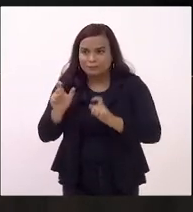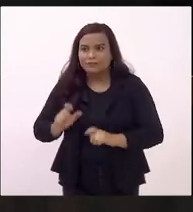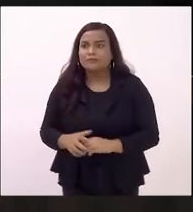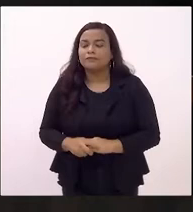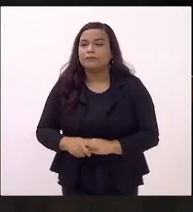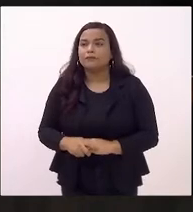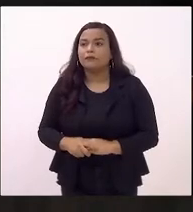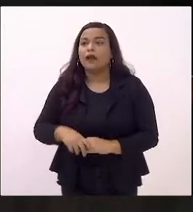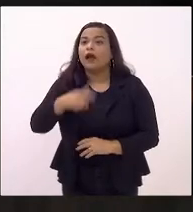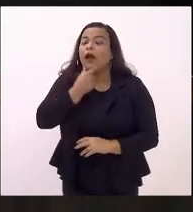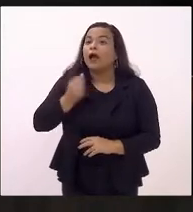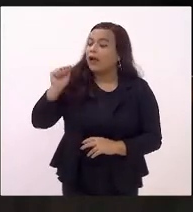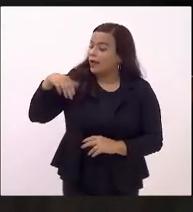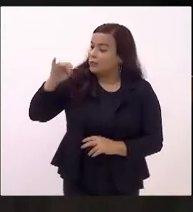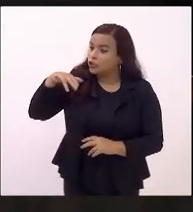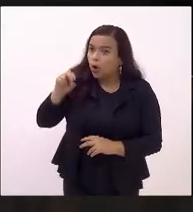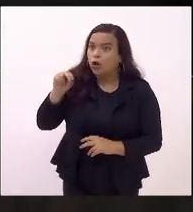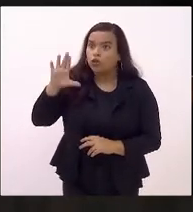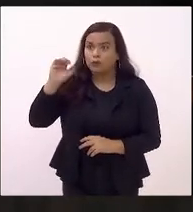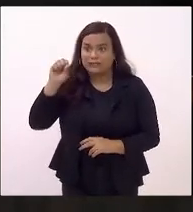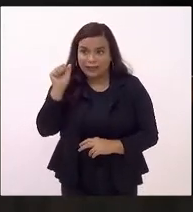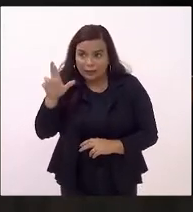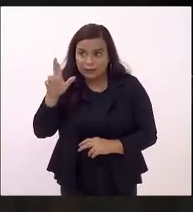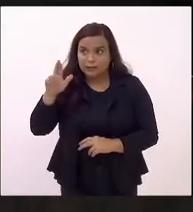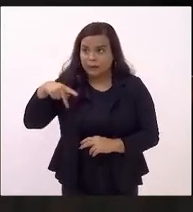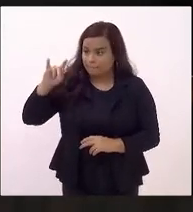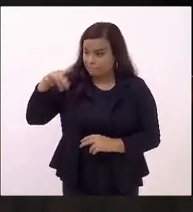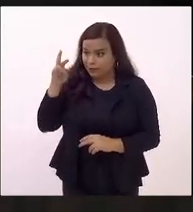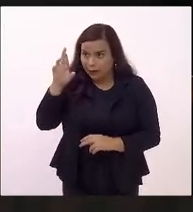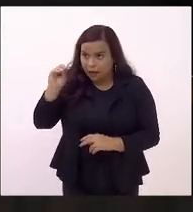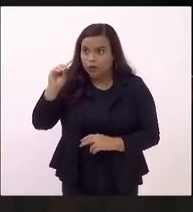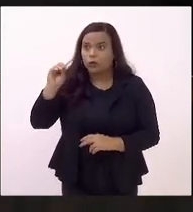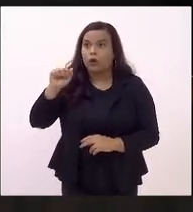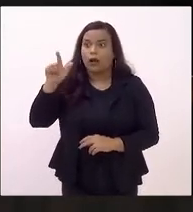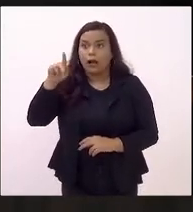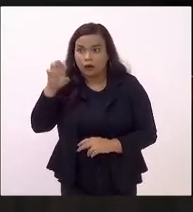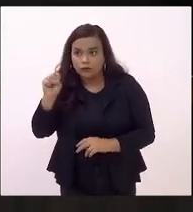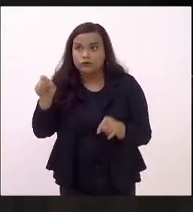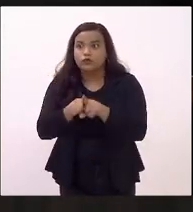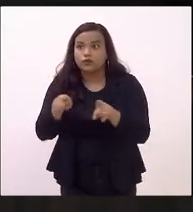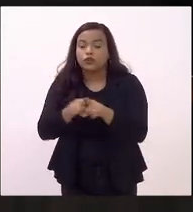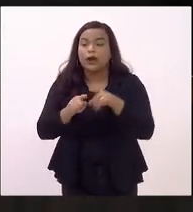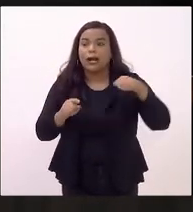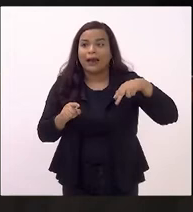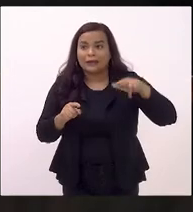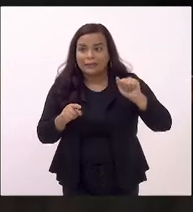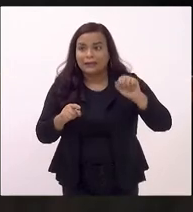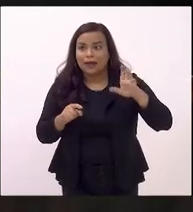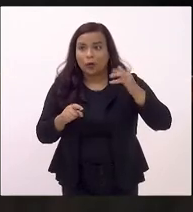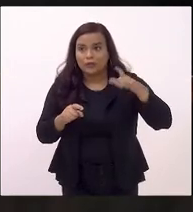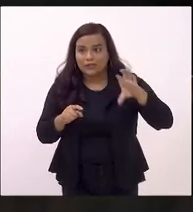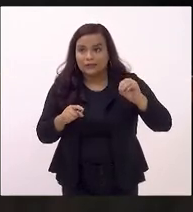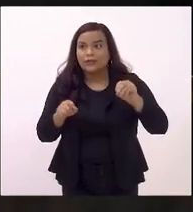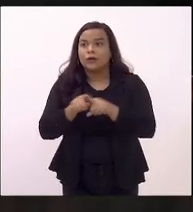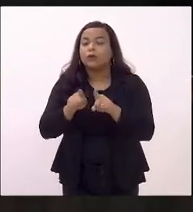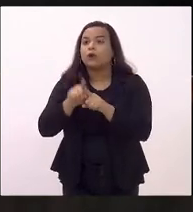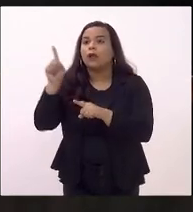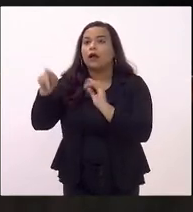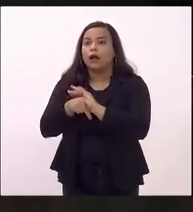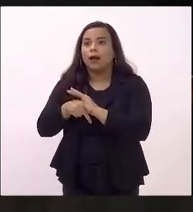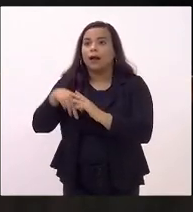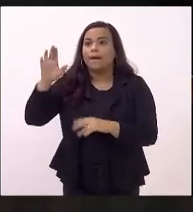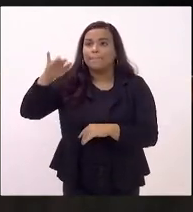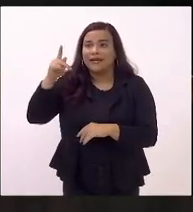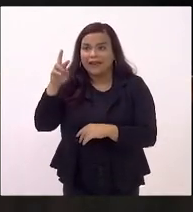de Antônio César Pinheiro Alves, Ana Conceição, diretora do CEAP, Bira Show da Mangueira, diretor de bateria